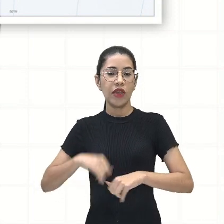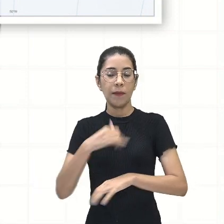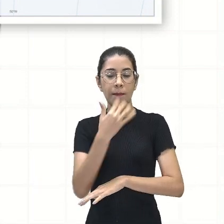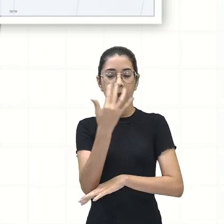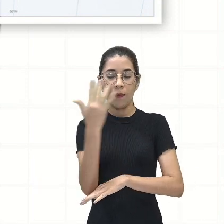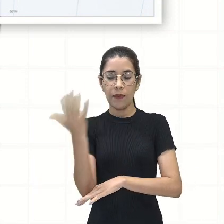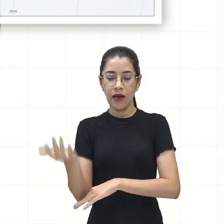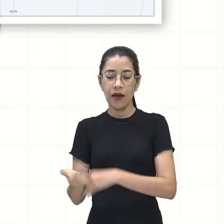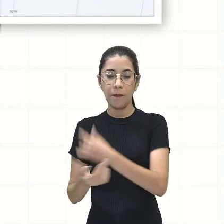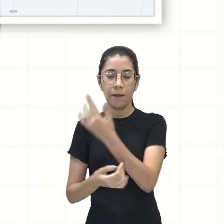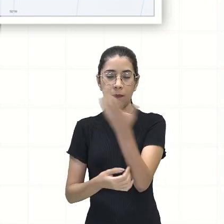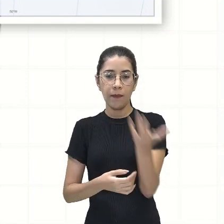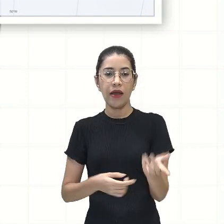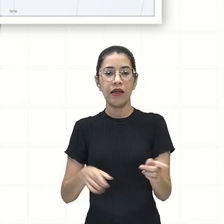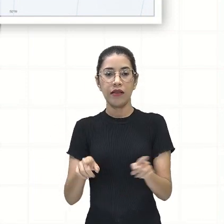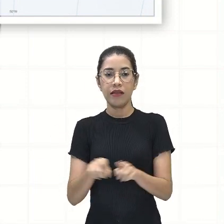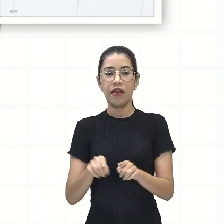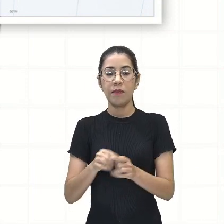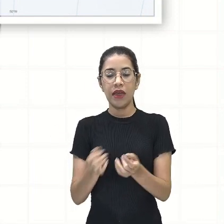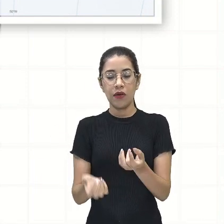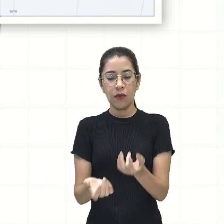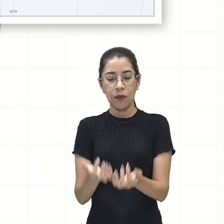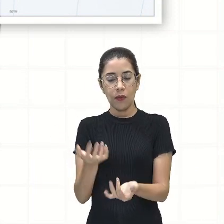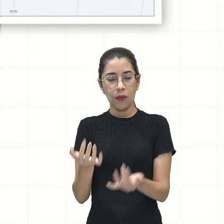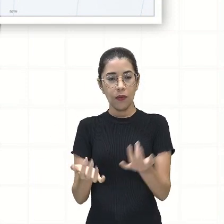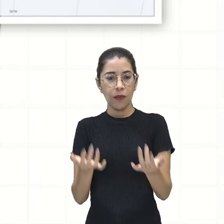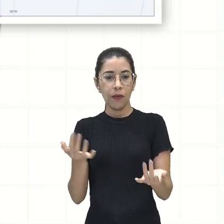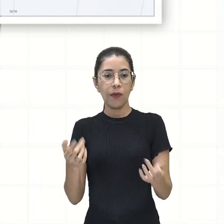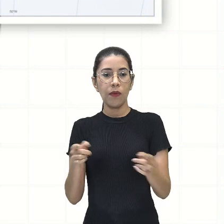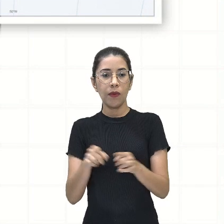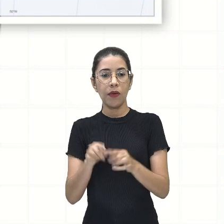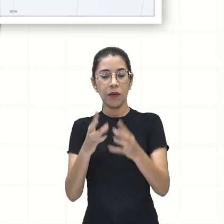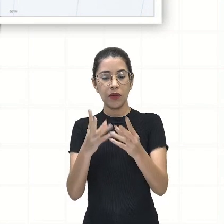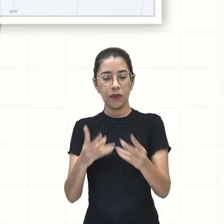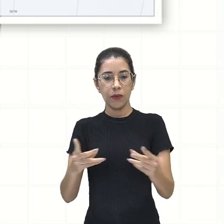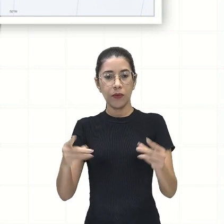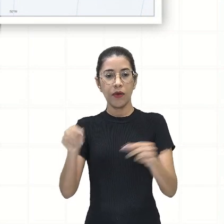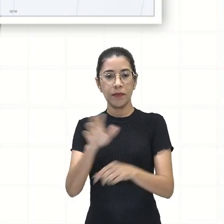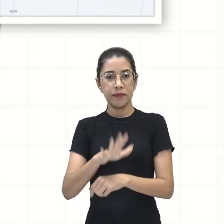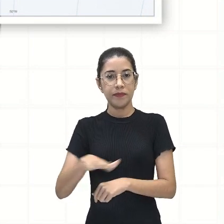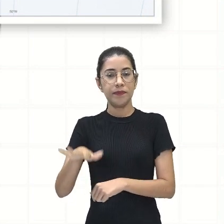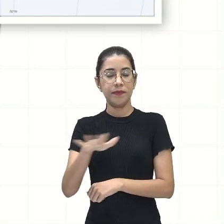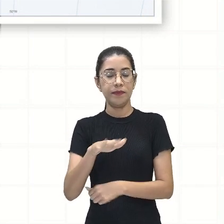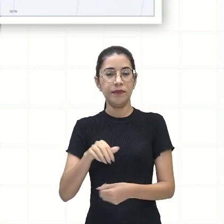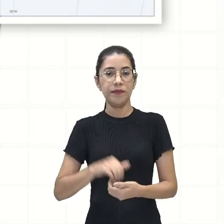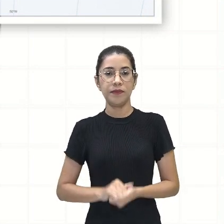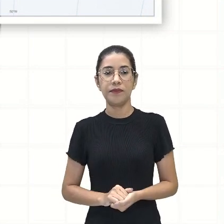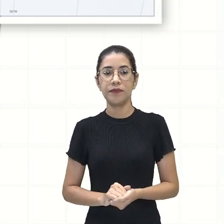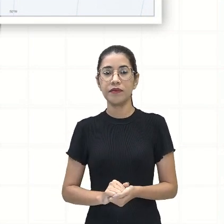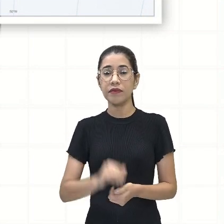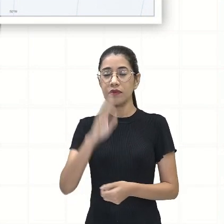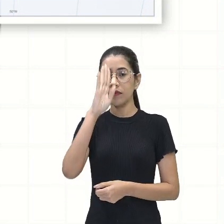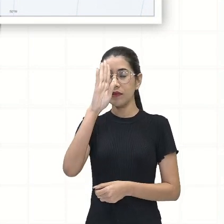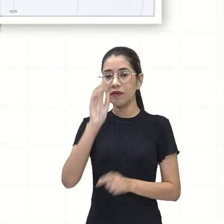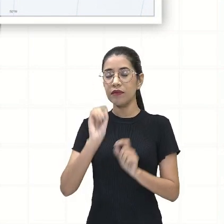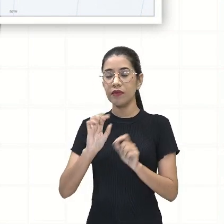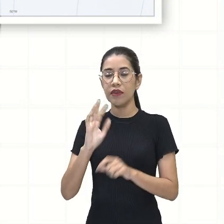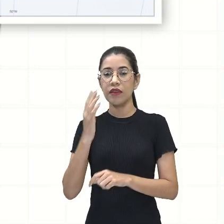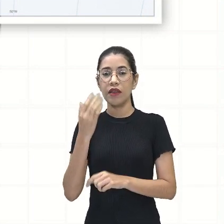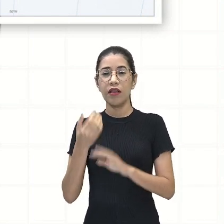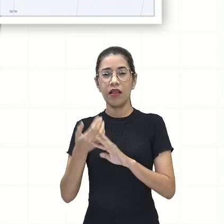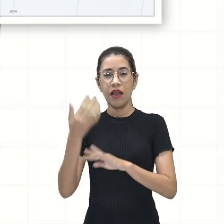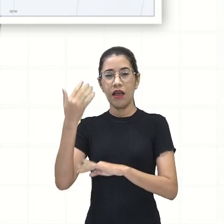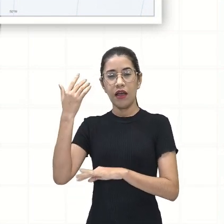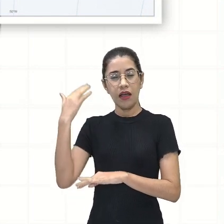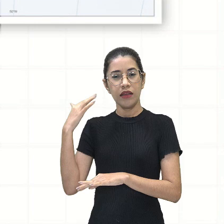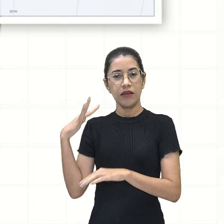derrubadas, né, com queimadas e a degradação do ambiente, né? principalmente desde a época